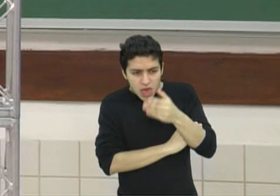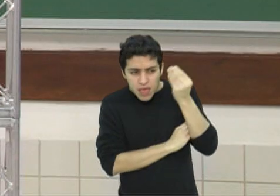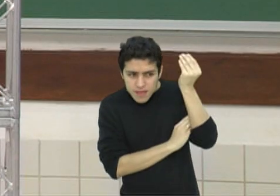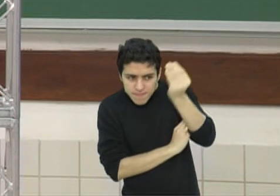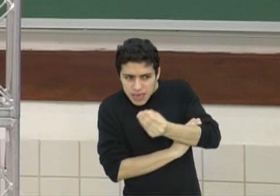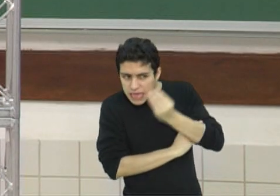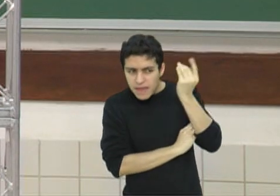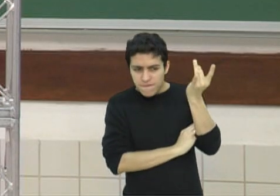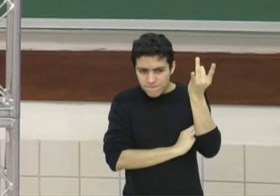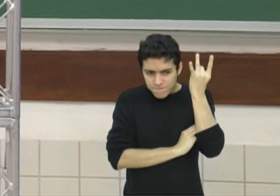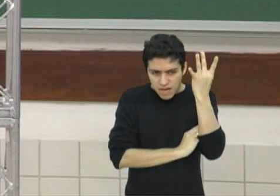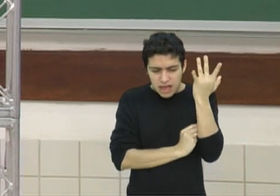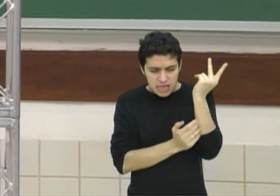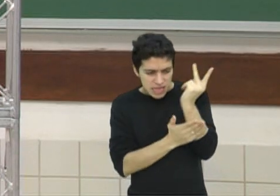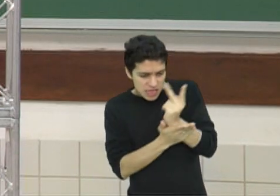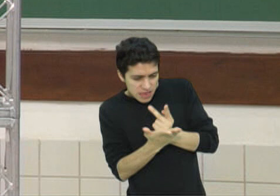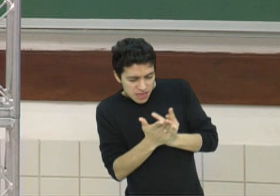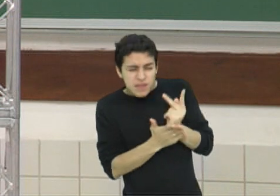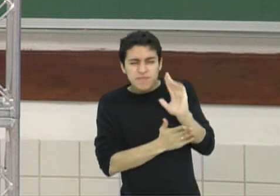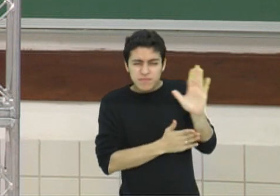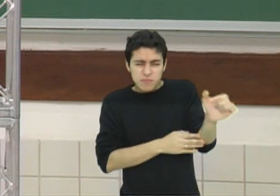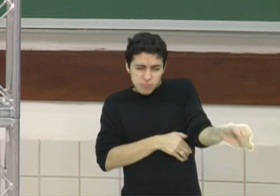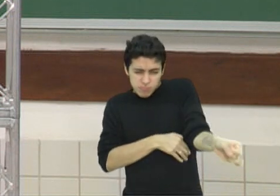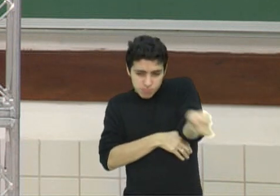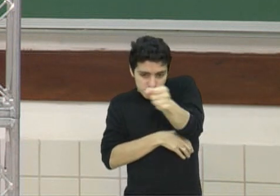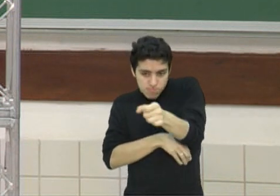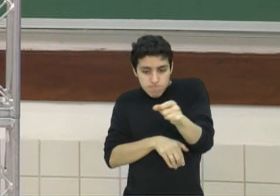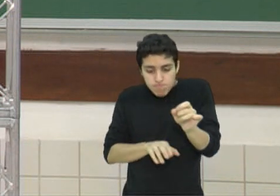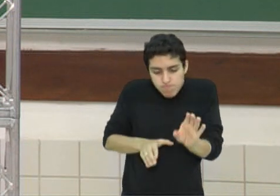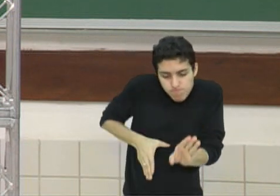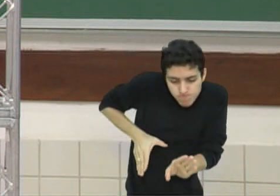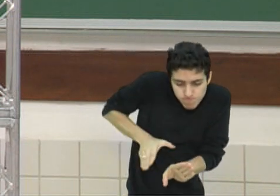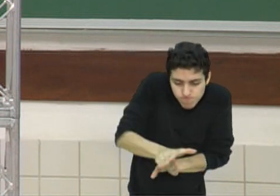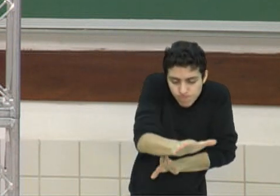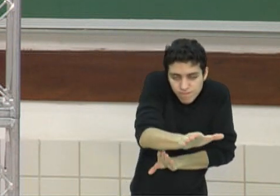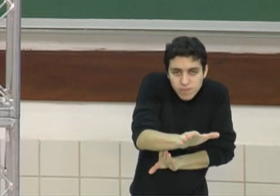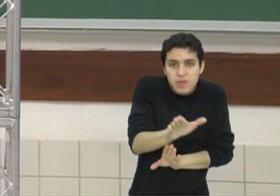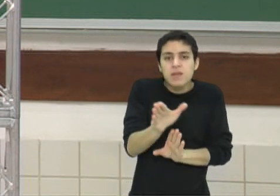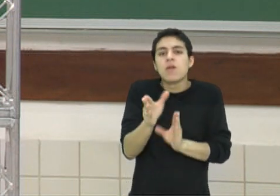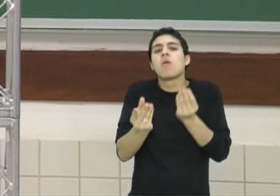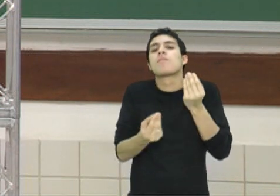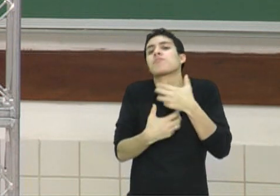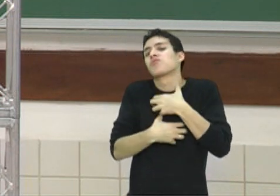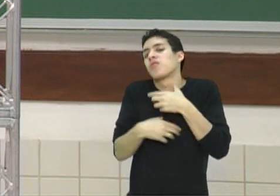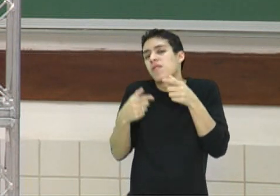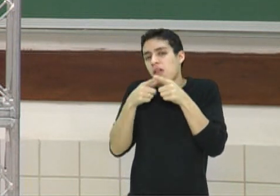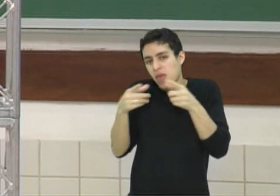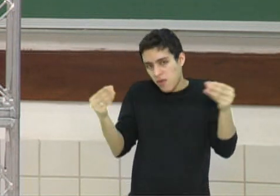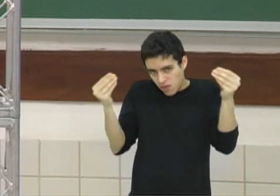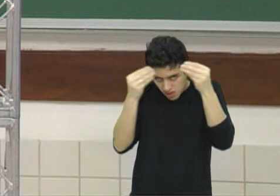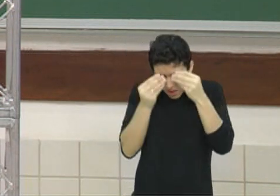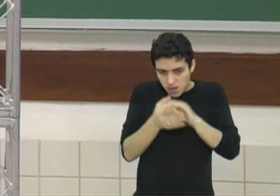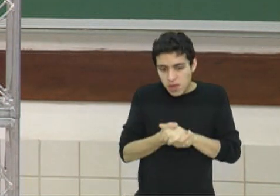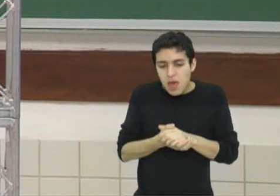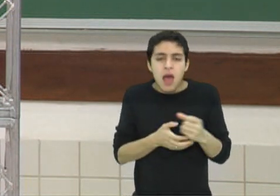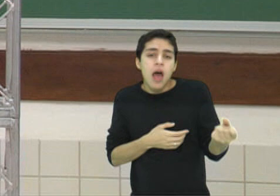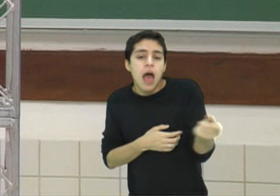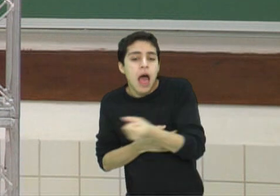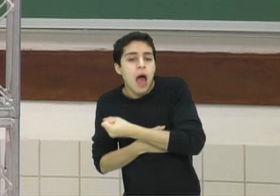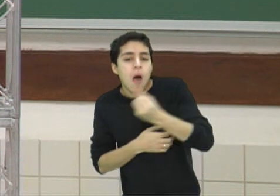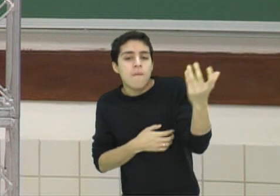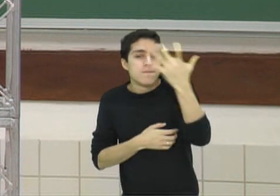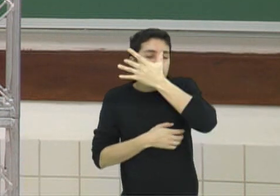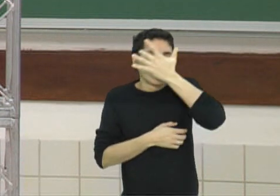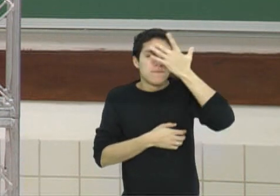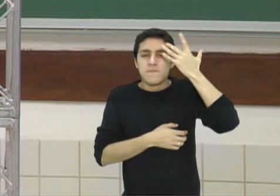essa facilidade no desenho e preparava essa pessoa na própria linguagem. Algumas pessoas de destaque nessa